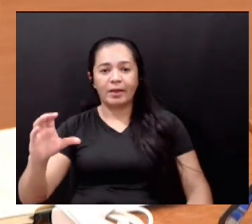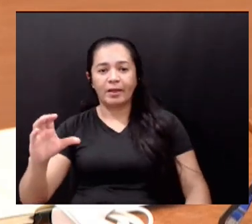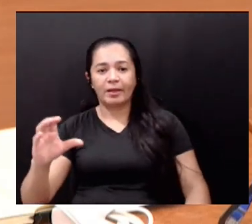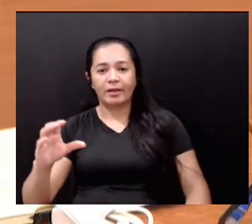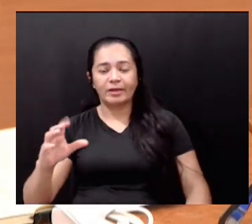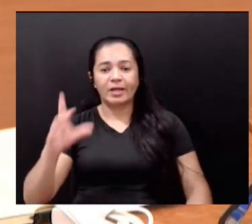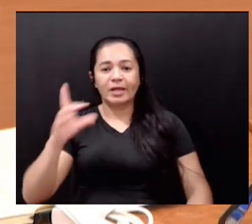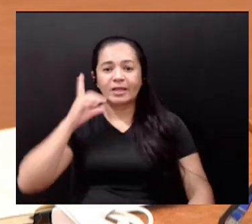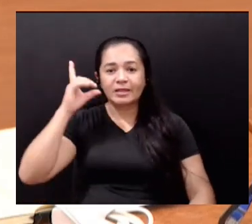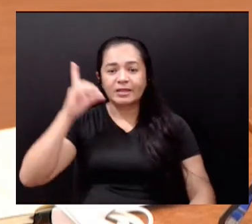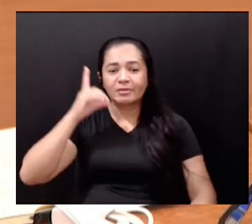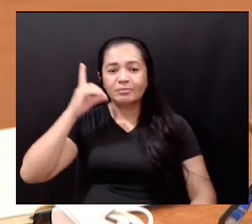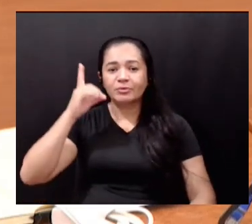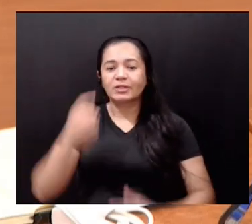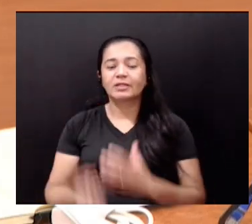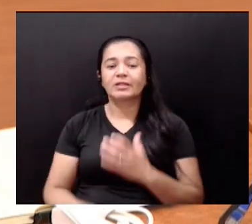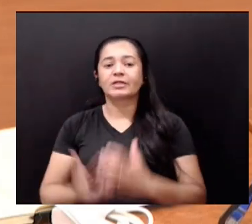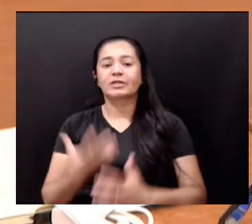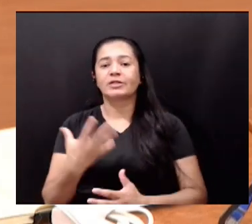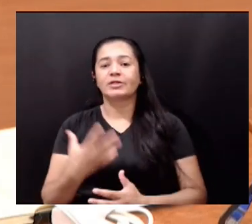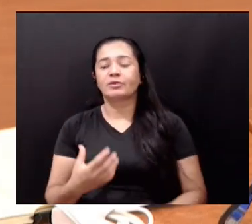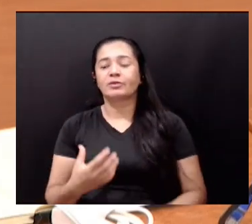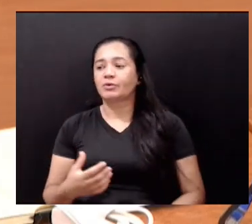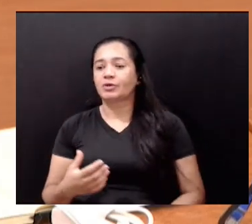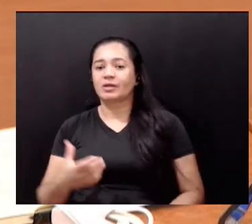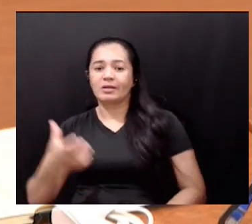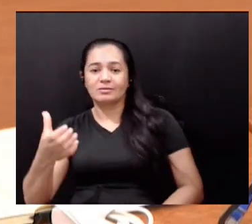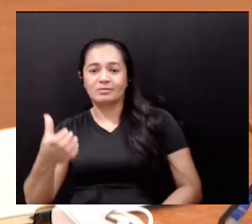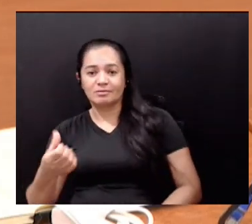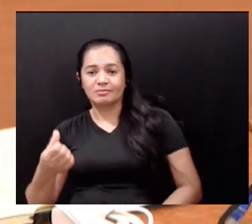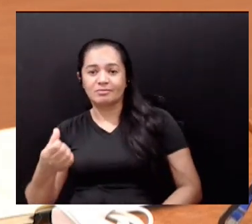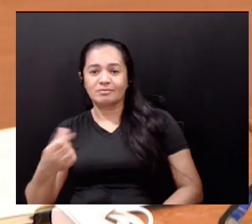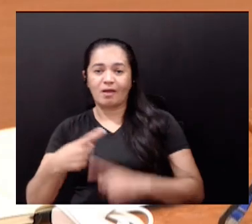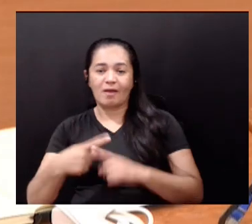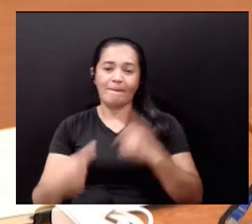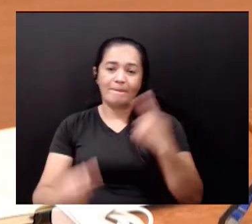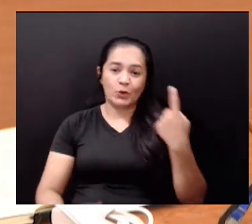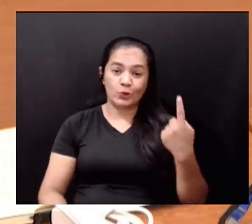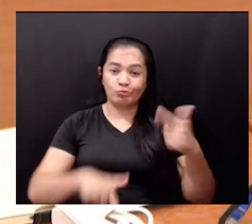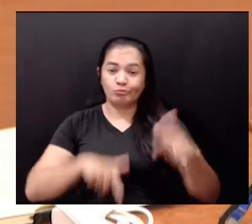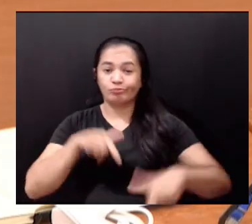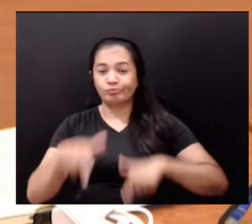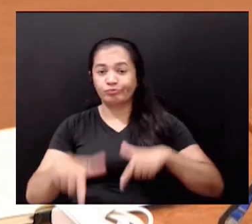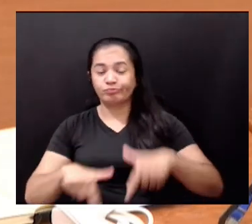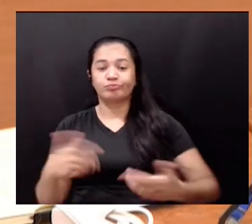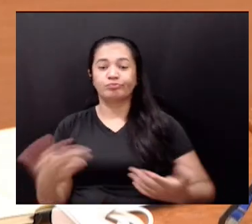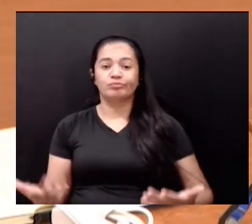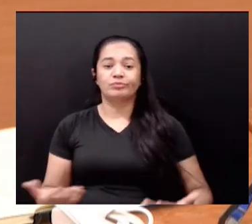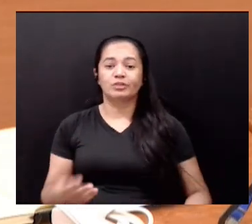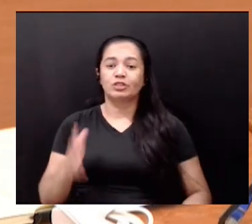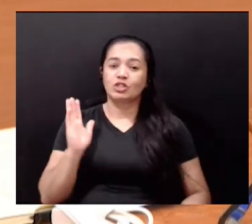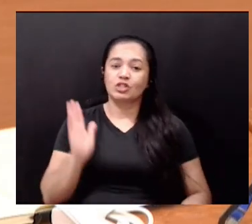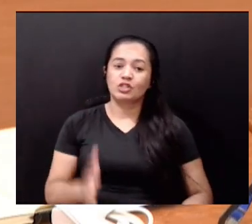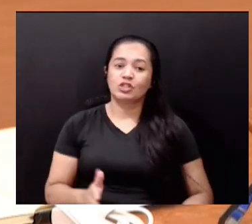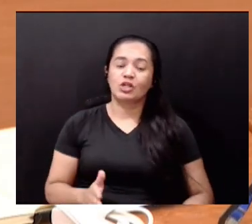pelo fim da escala 6x1, que é a PEC pela redução da jornada de trabalho, foi protocolada hoje. É uma discussão que impacta,